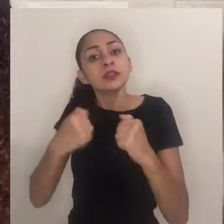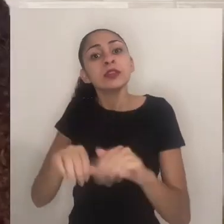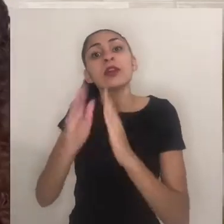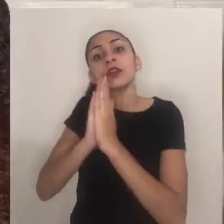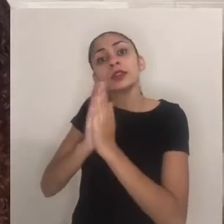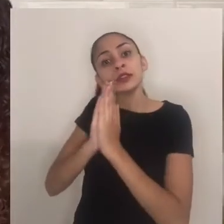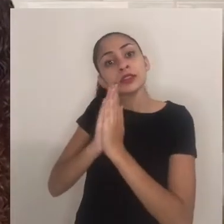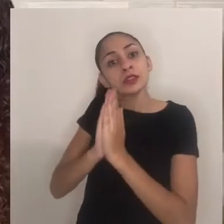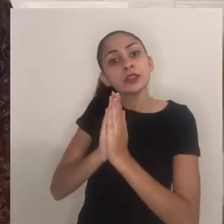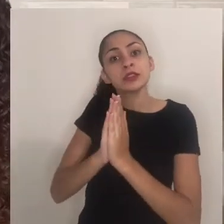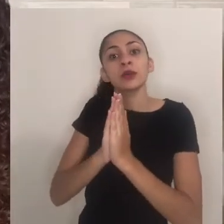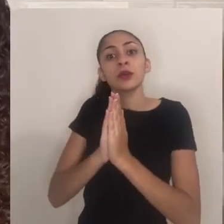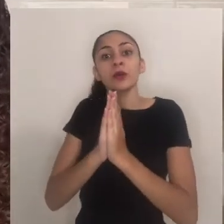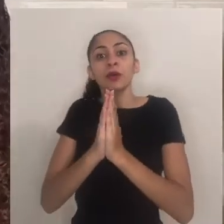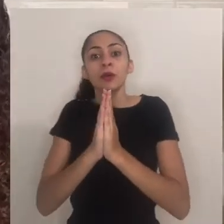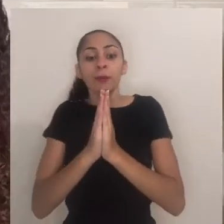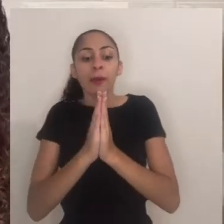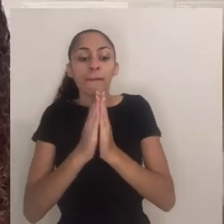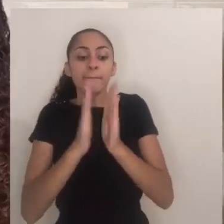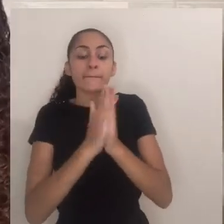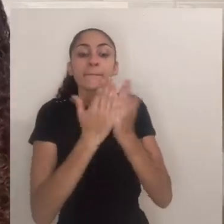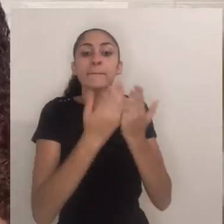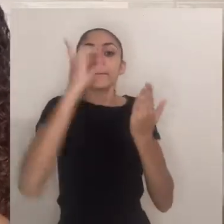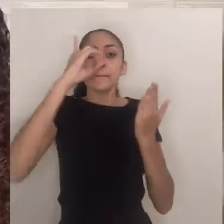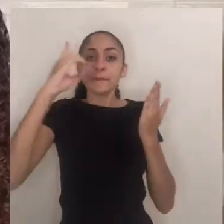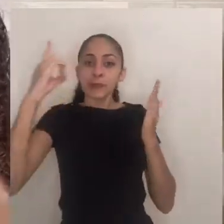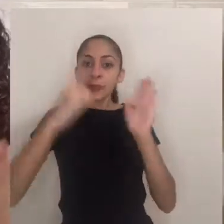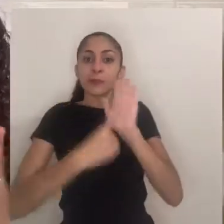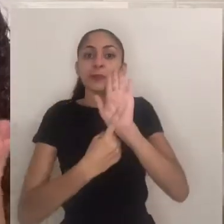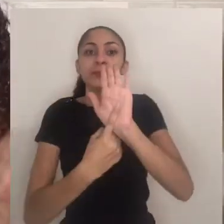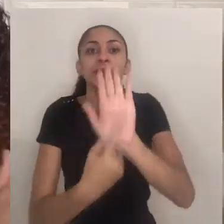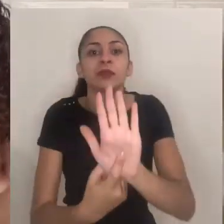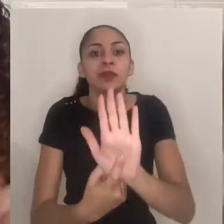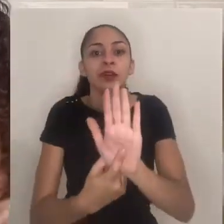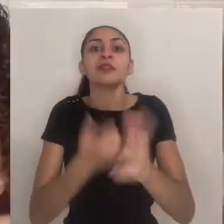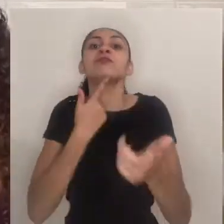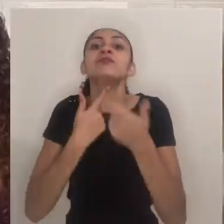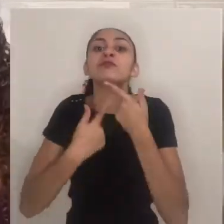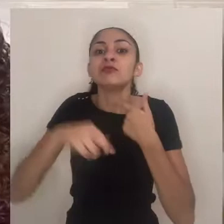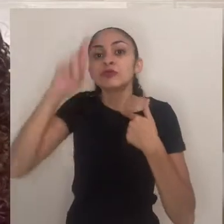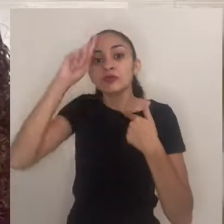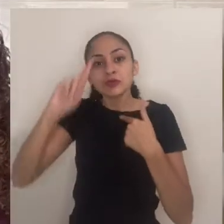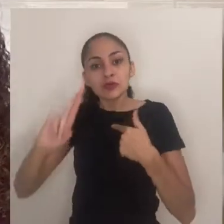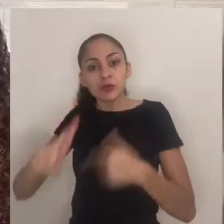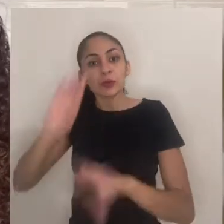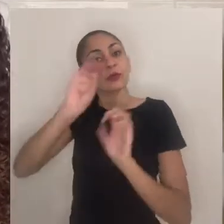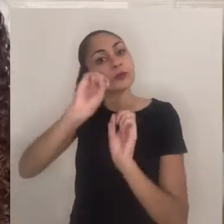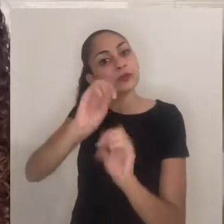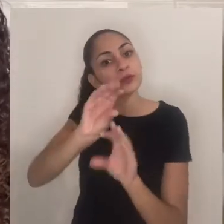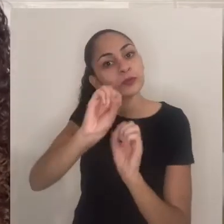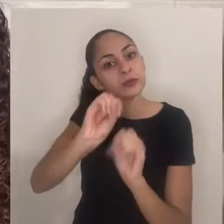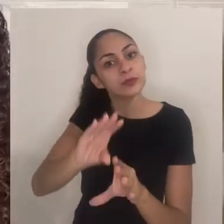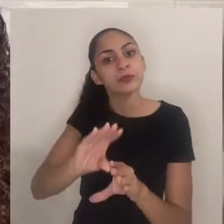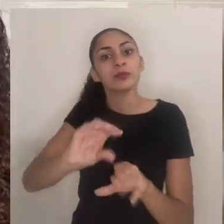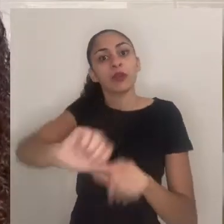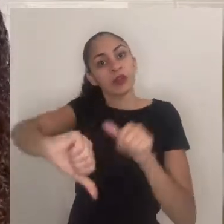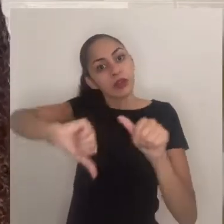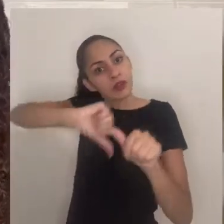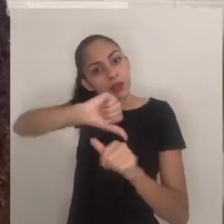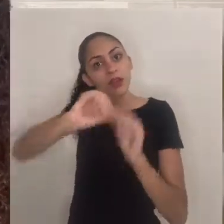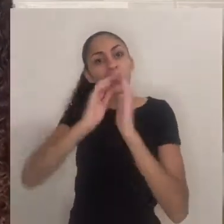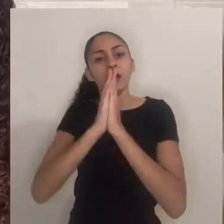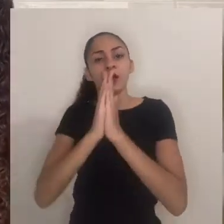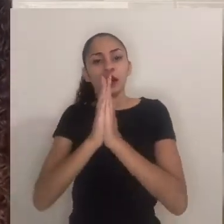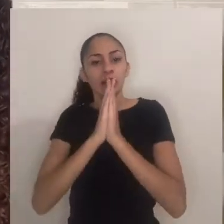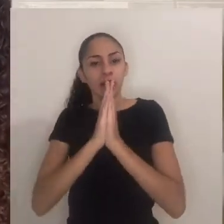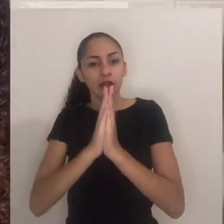seja, a palavra nos ensina como orar. A nossa oração precisa ser condizente com a vontade de Deus, com a palavra de Deus.